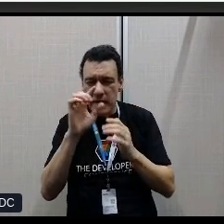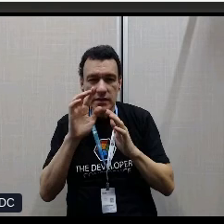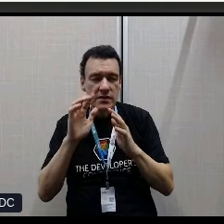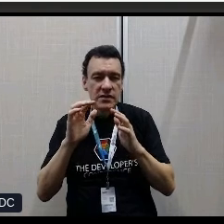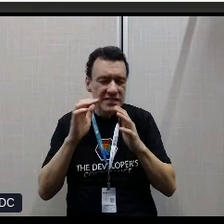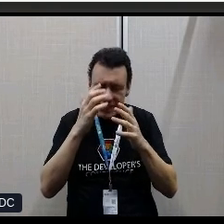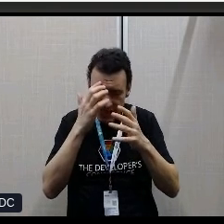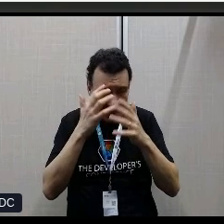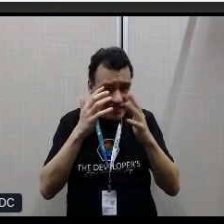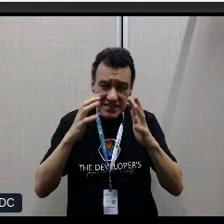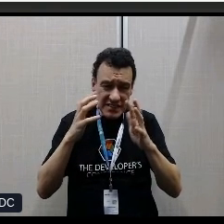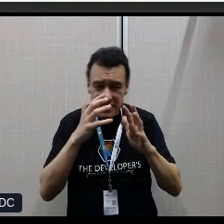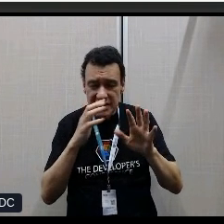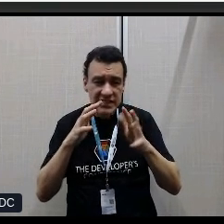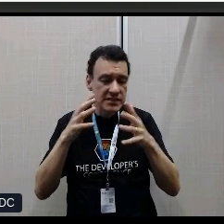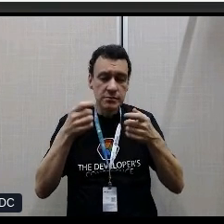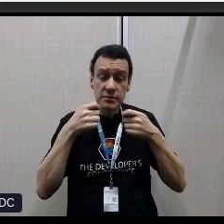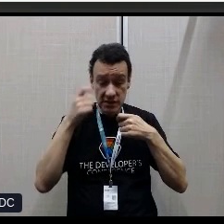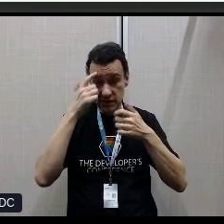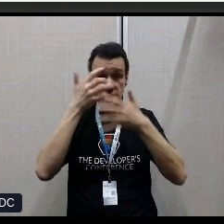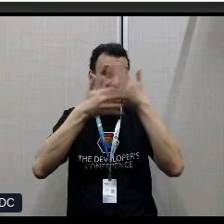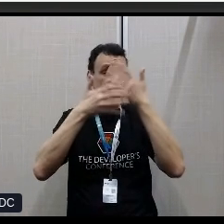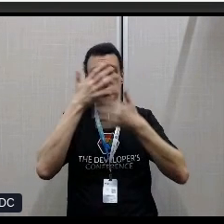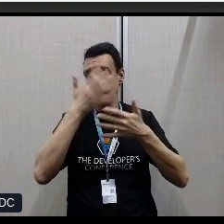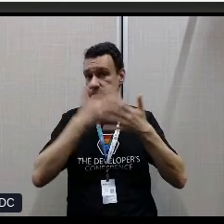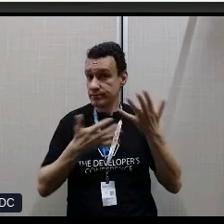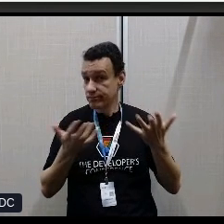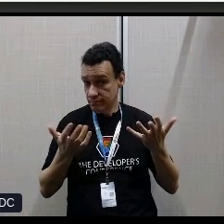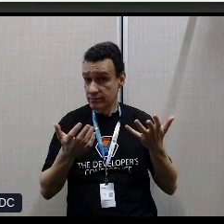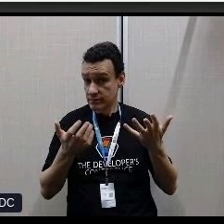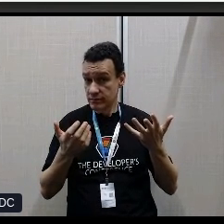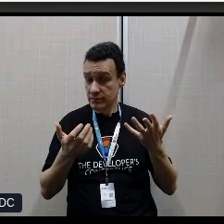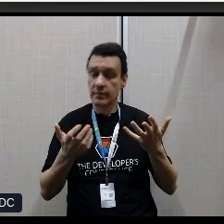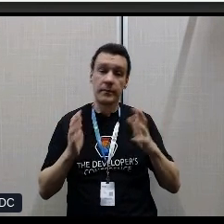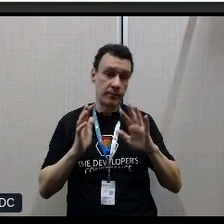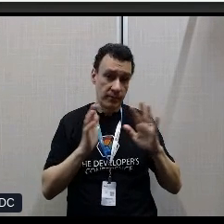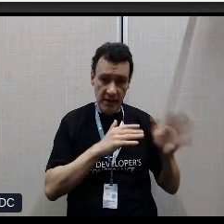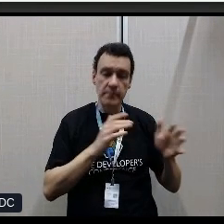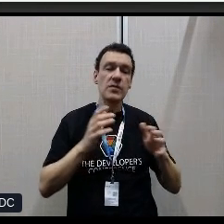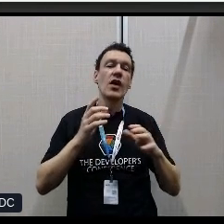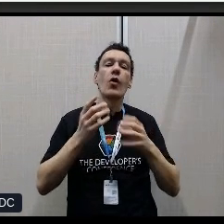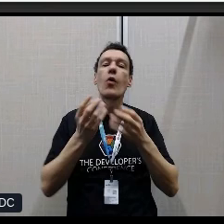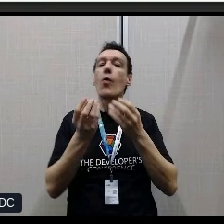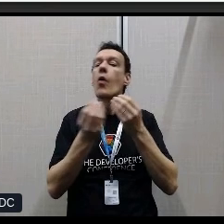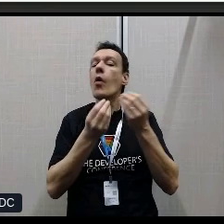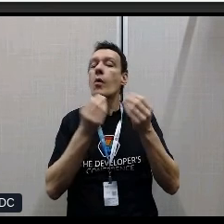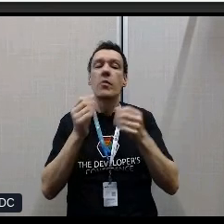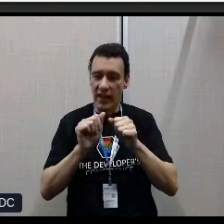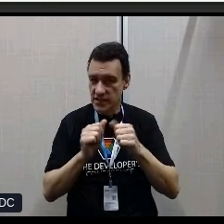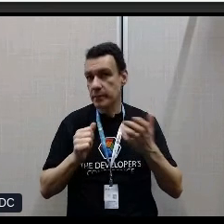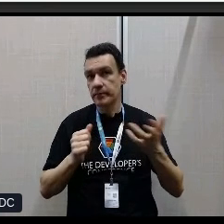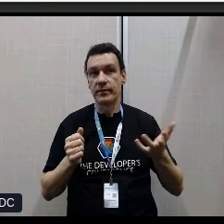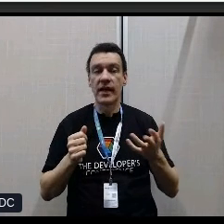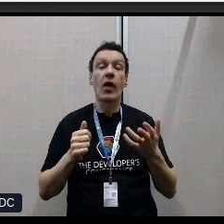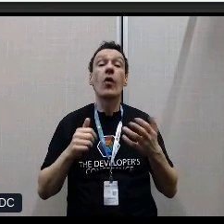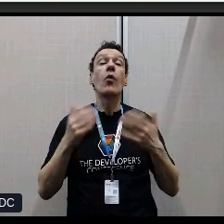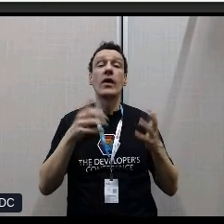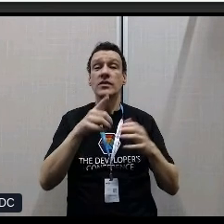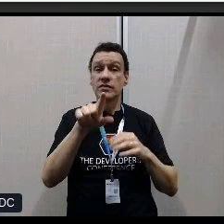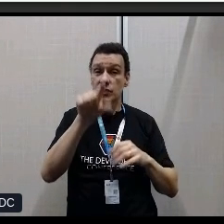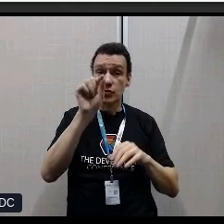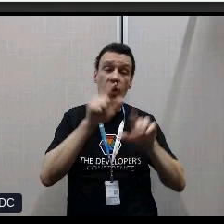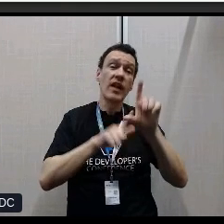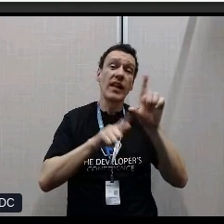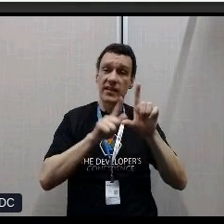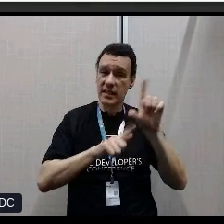Isso é o porquê fazer. E aí, o como fazer? E aí eu dou uma série de listagens de o que você tem que se atentar na hora de escolher uma fonte,